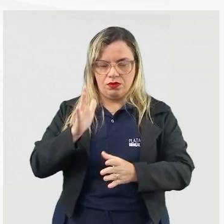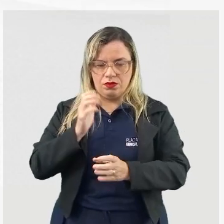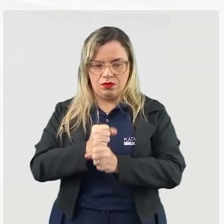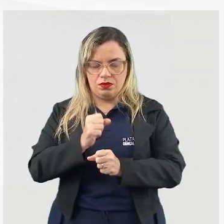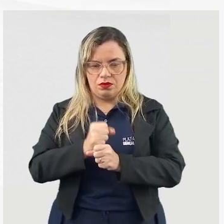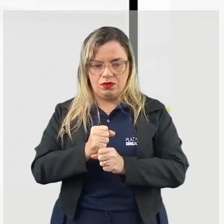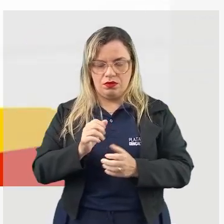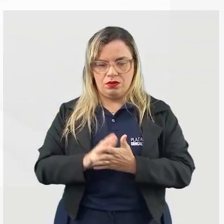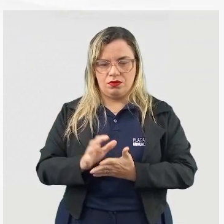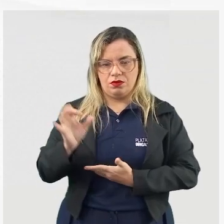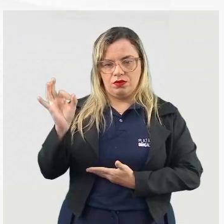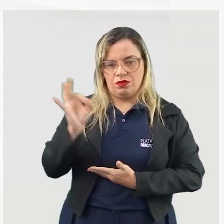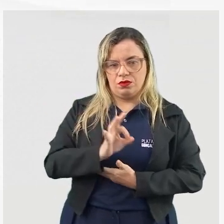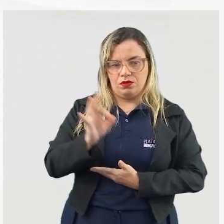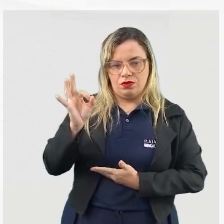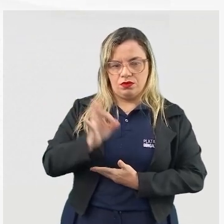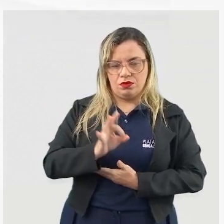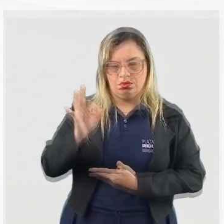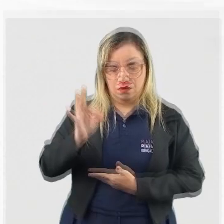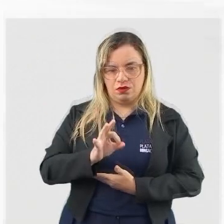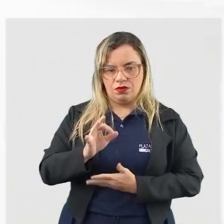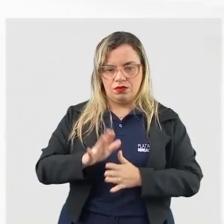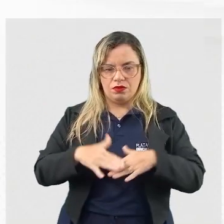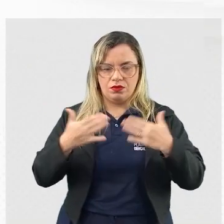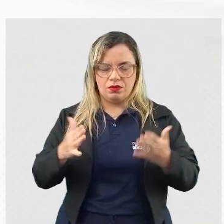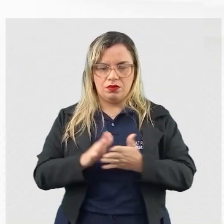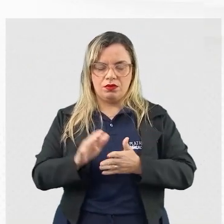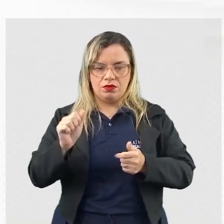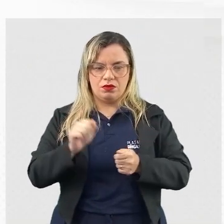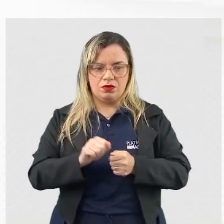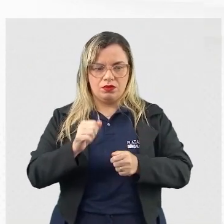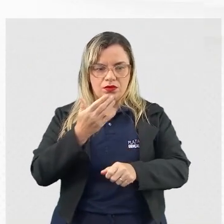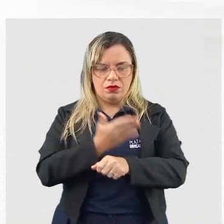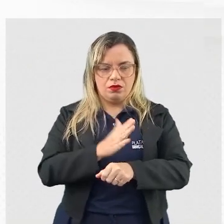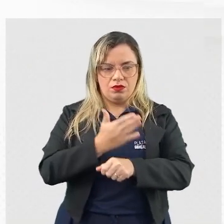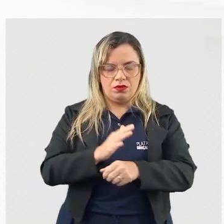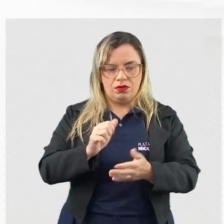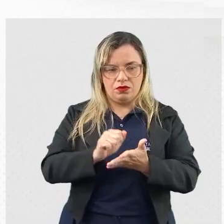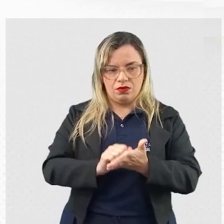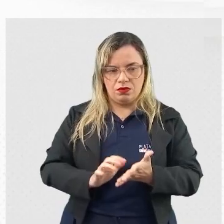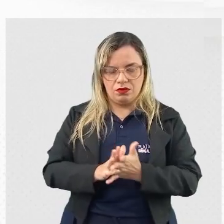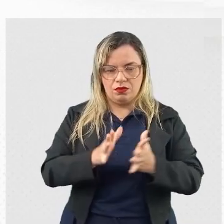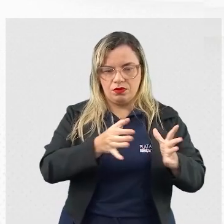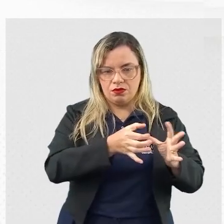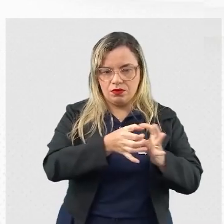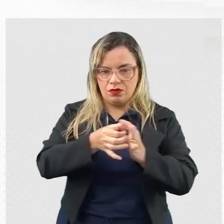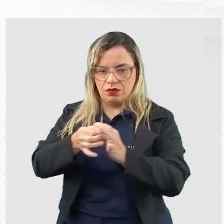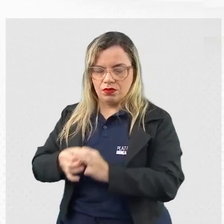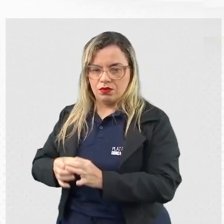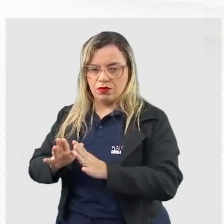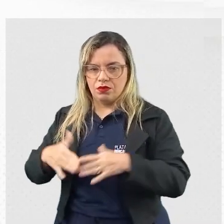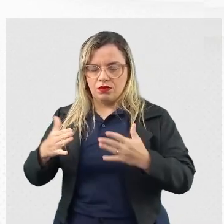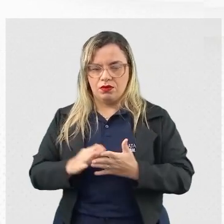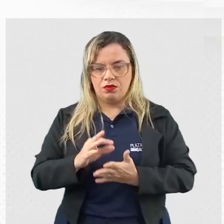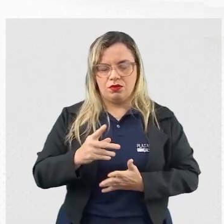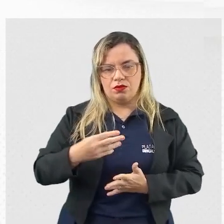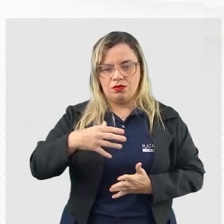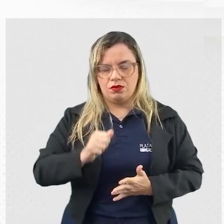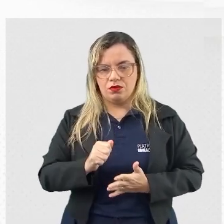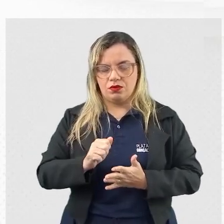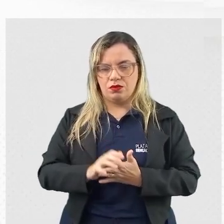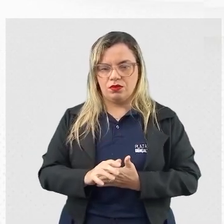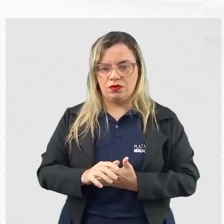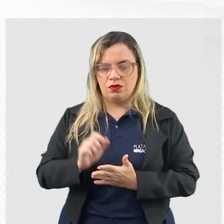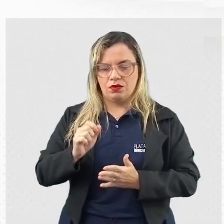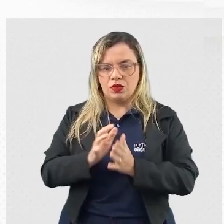uma porcentagem, tá? Vamos fazer um exercício mais contextualizado? Vamos lá. A Chapa Azul venceu